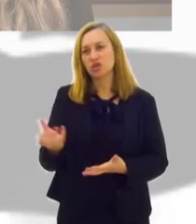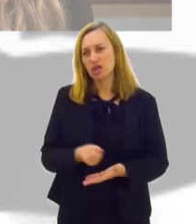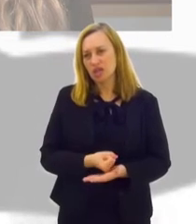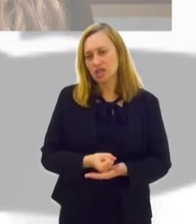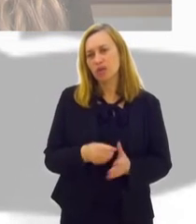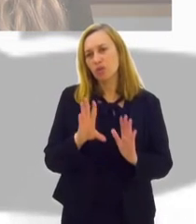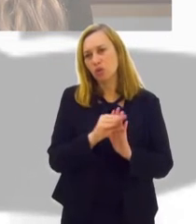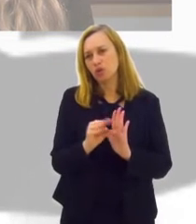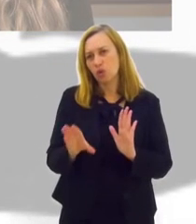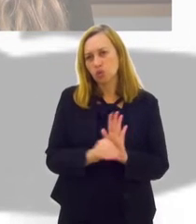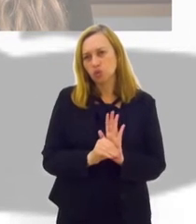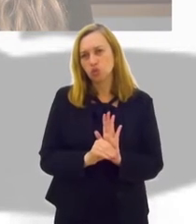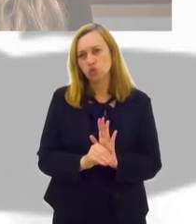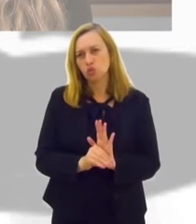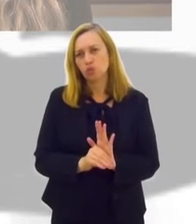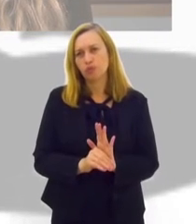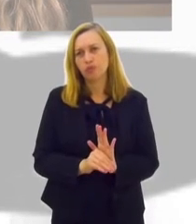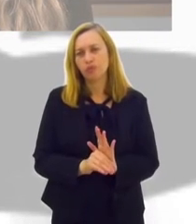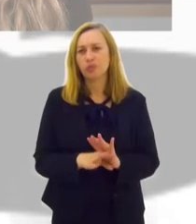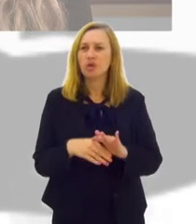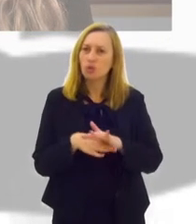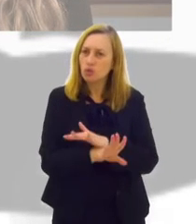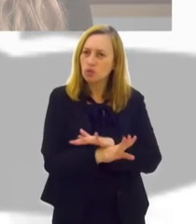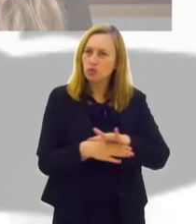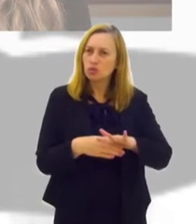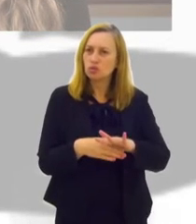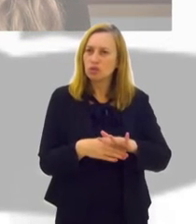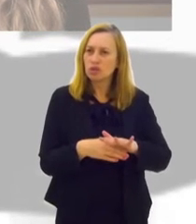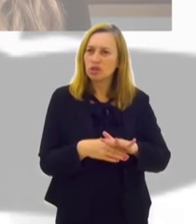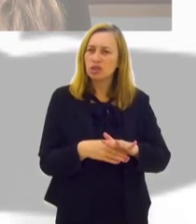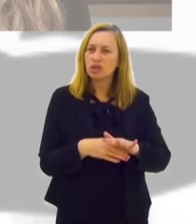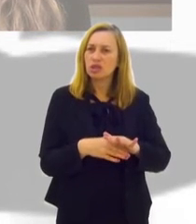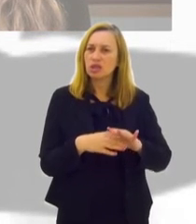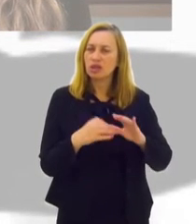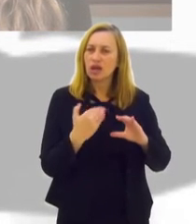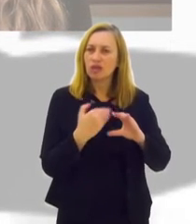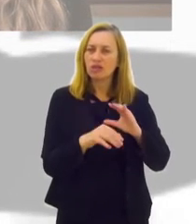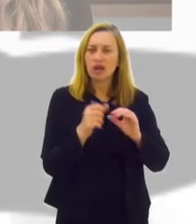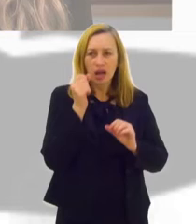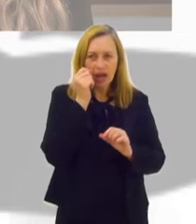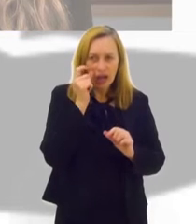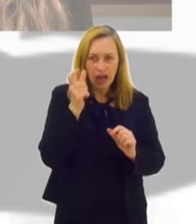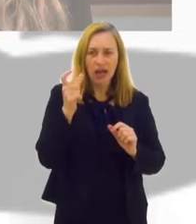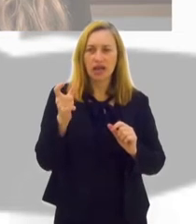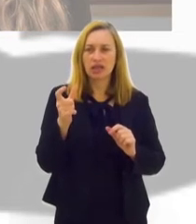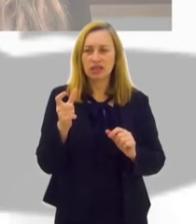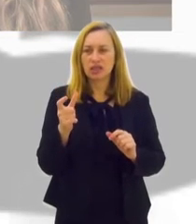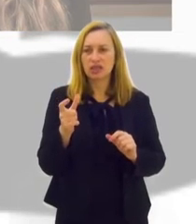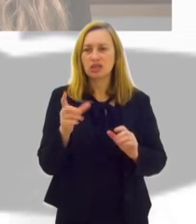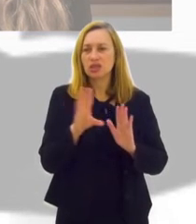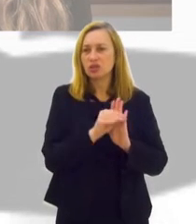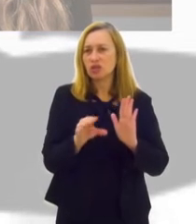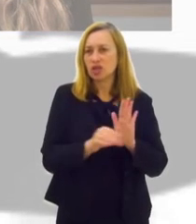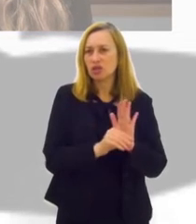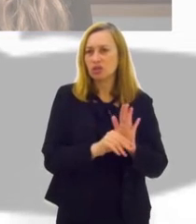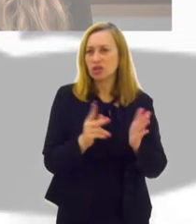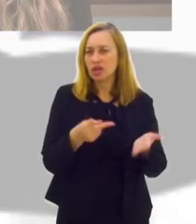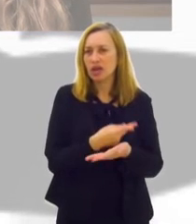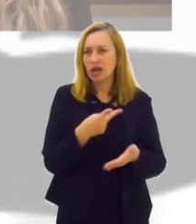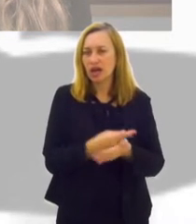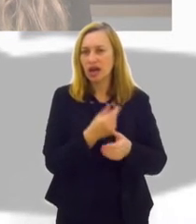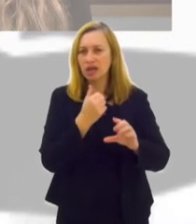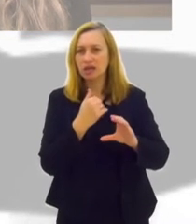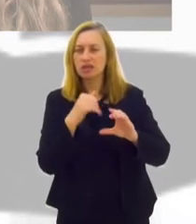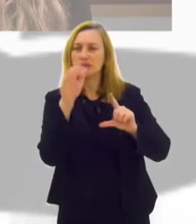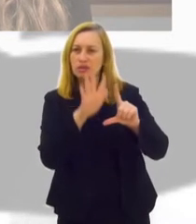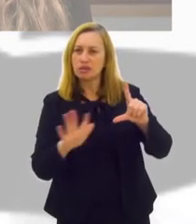pessoas que recebem esse conteúdo costumam enviar alertas de conteúdo indesejado